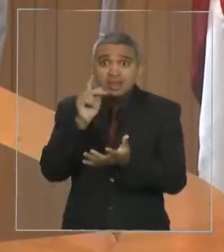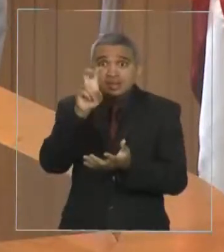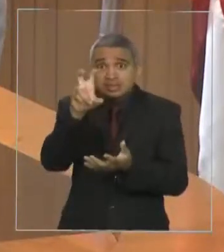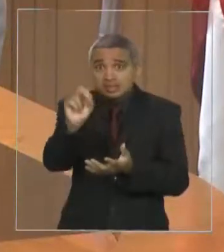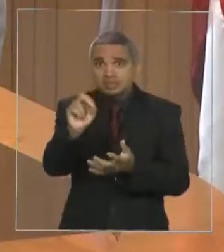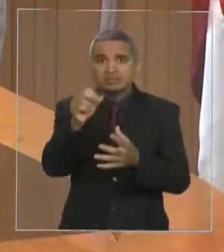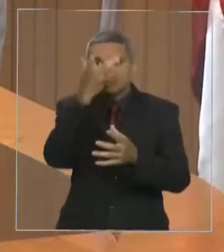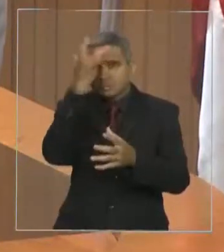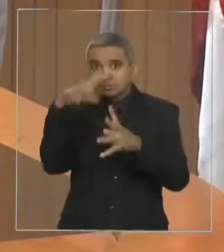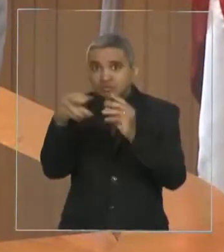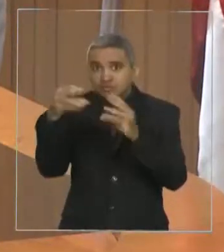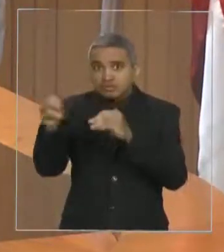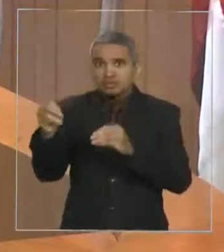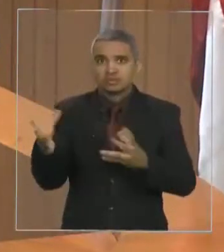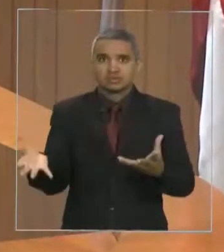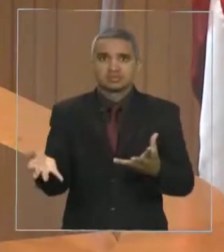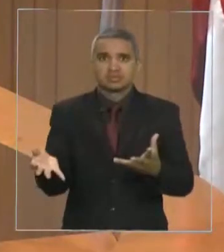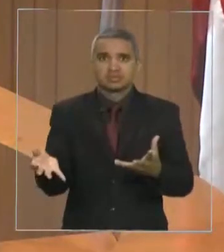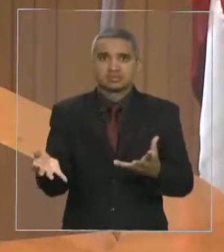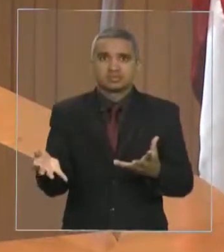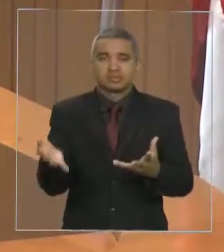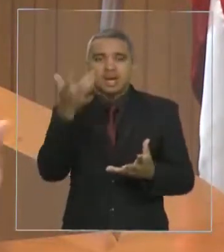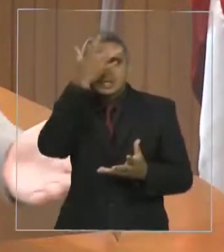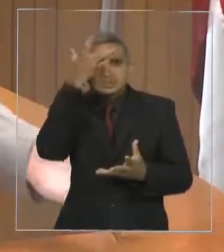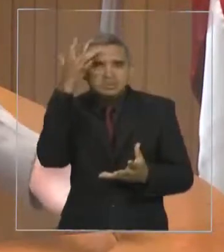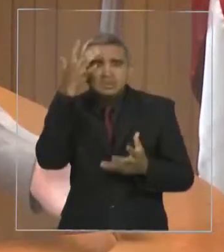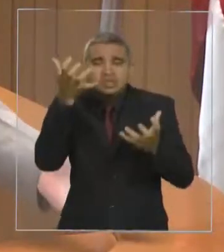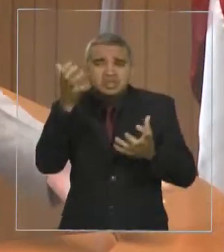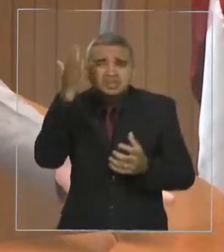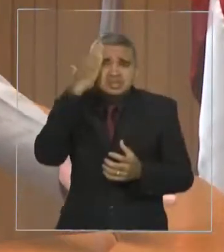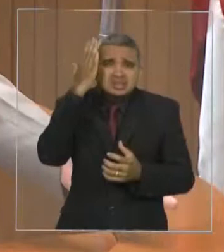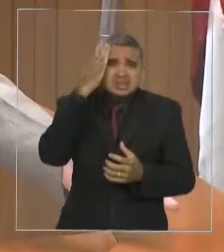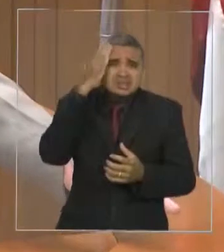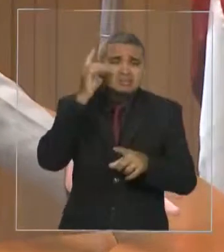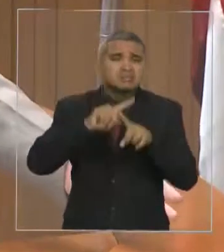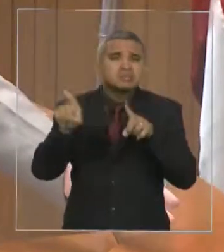vem. Aí eu quero saber, para quem recorrer?